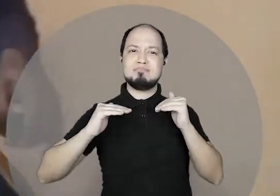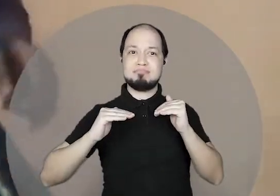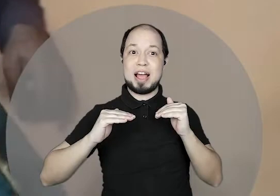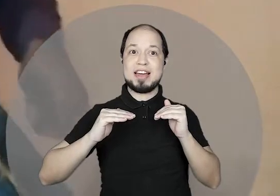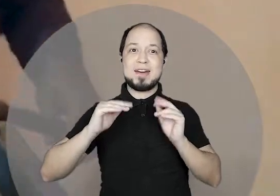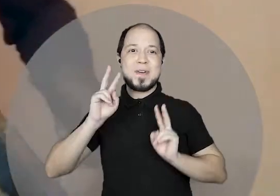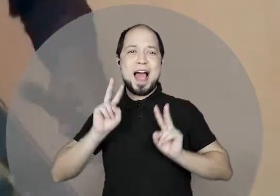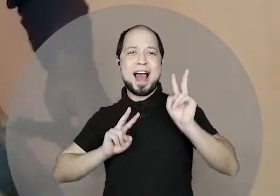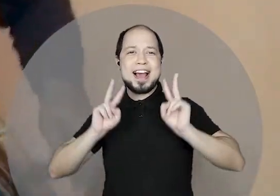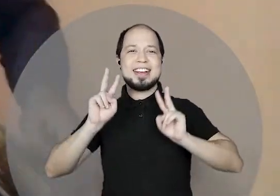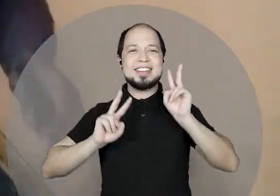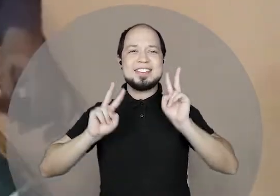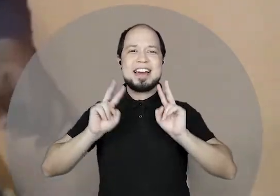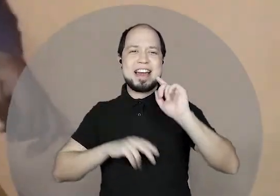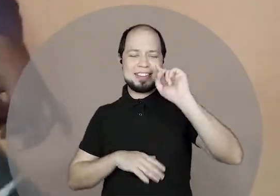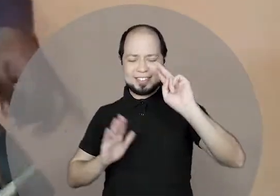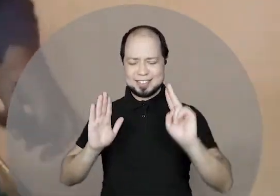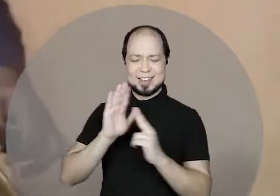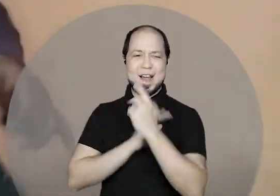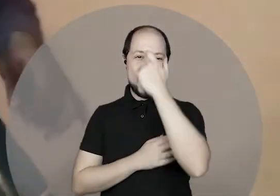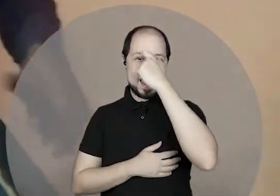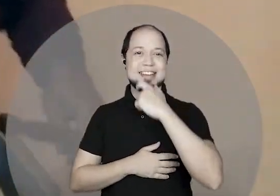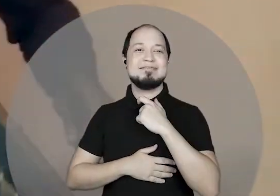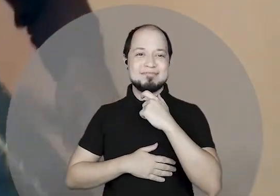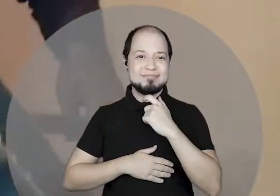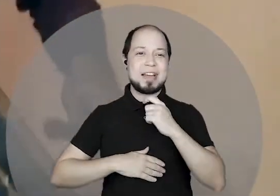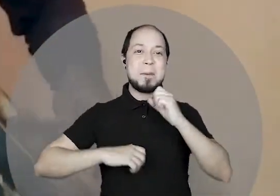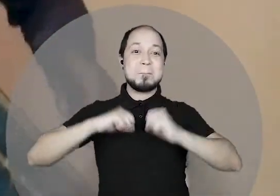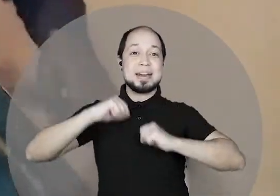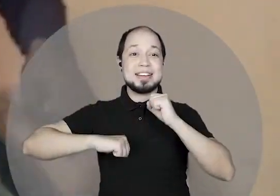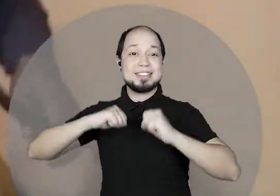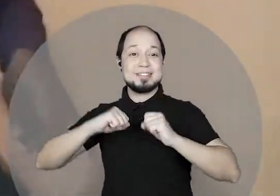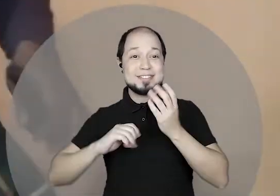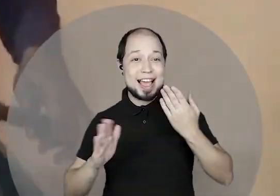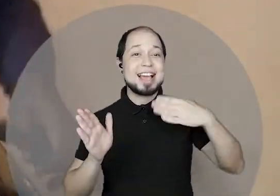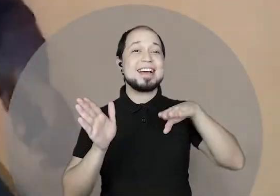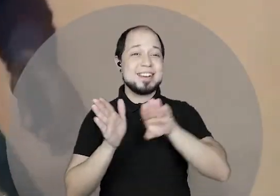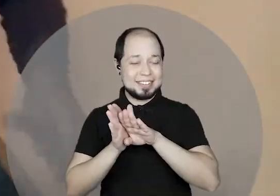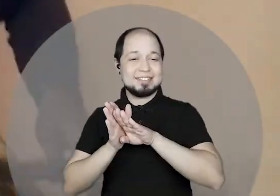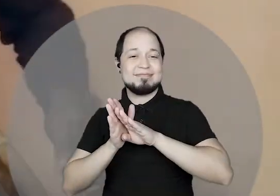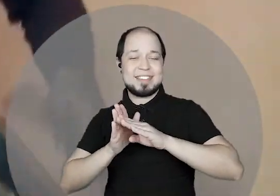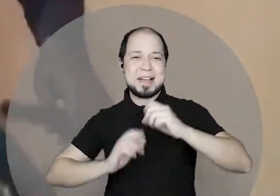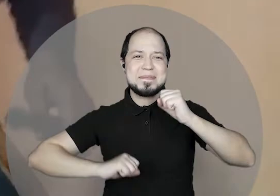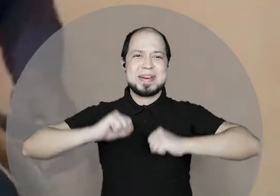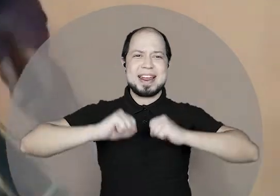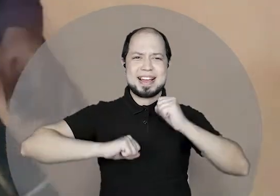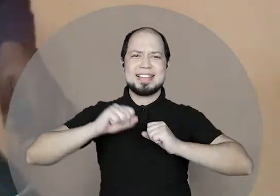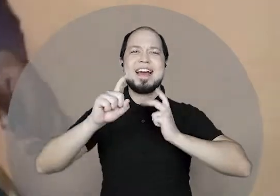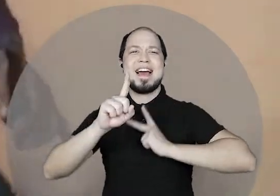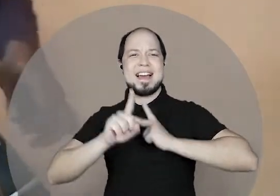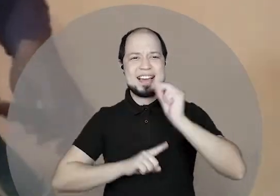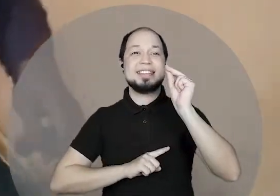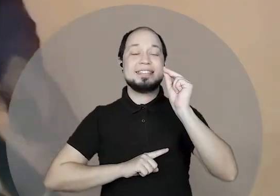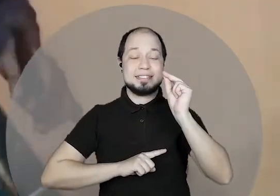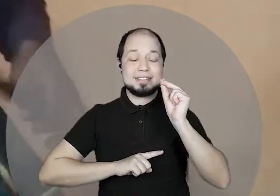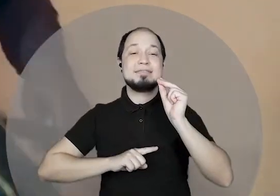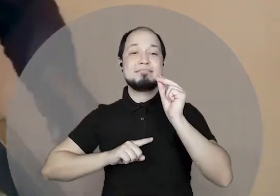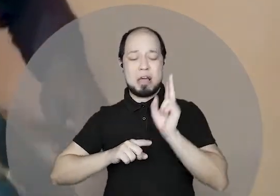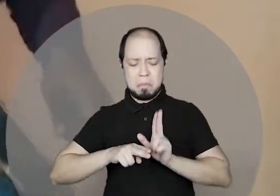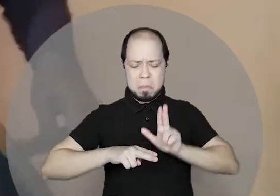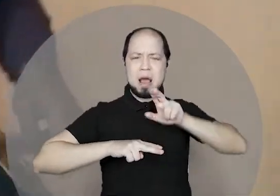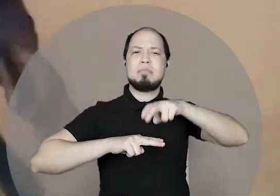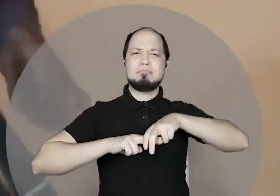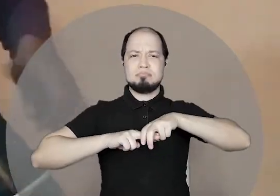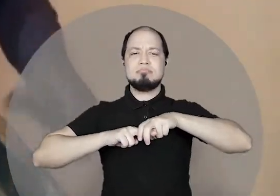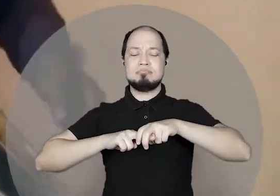chegou o carnaval, maracatu sou eu. Maracatu, maracatu, maracatu chegou. Maracatu, maracatu, maracatu venceu. Maracatu, maracatu, no